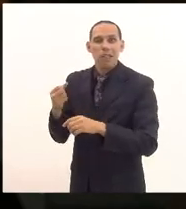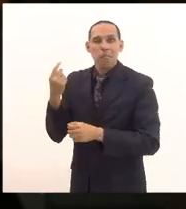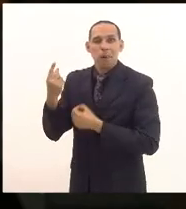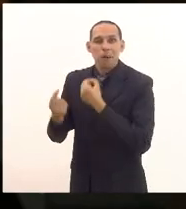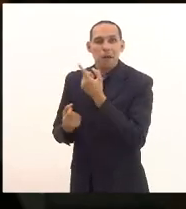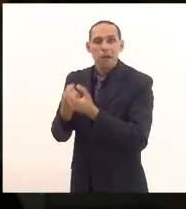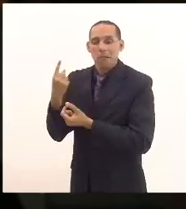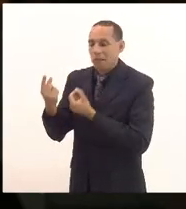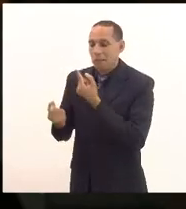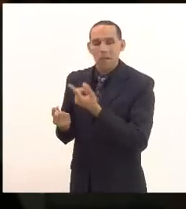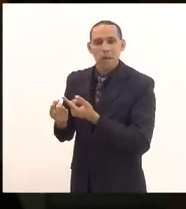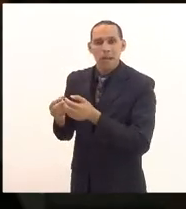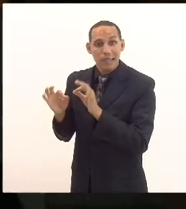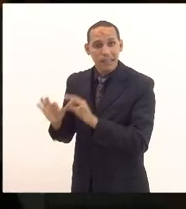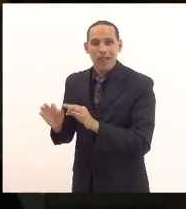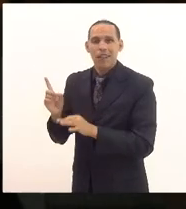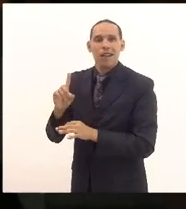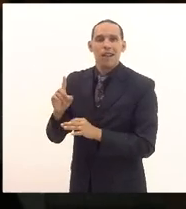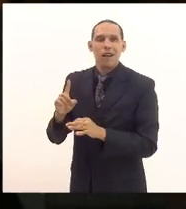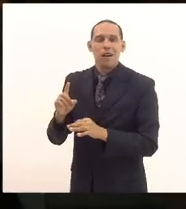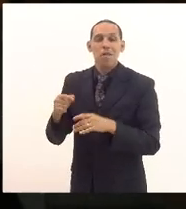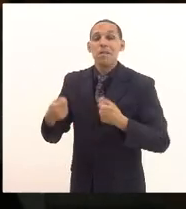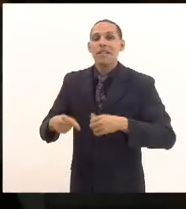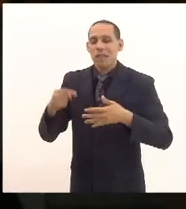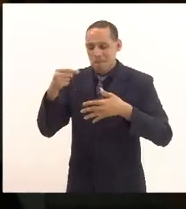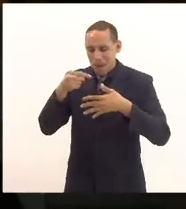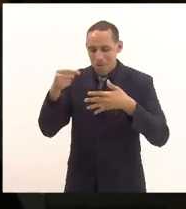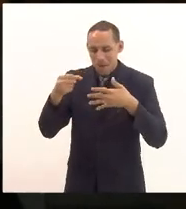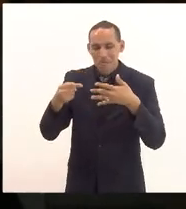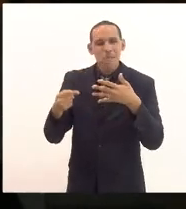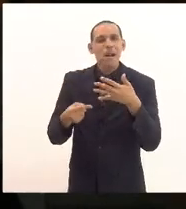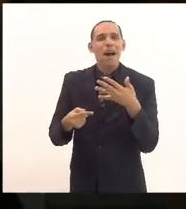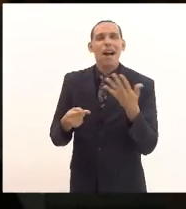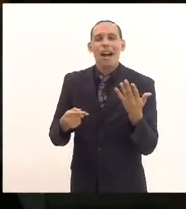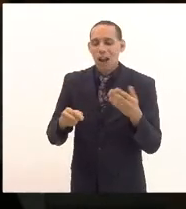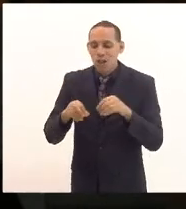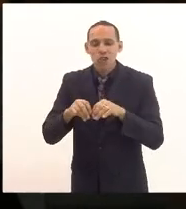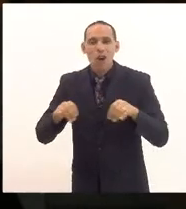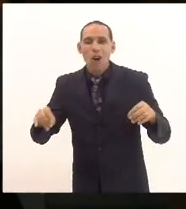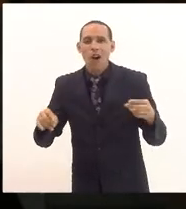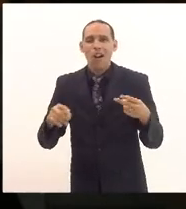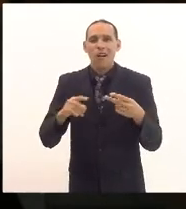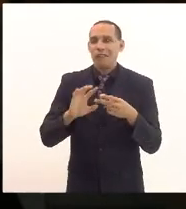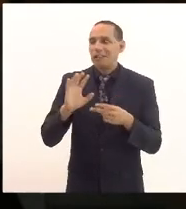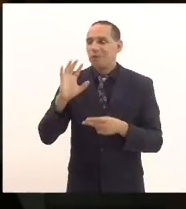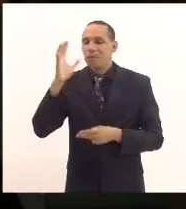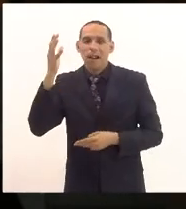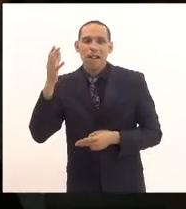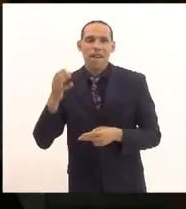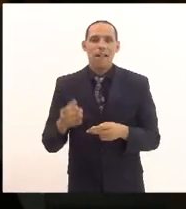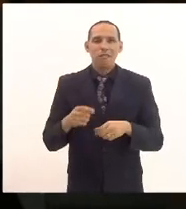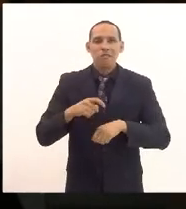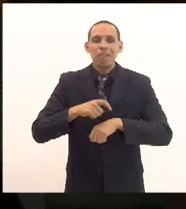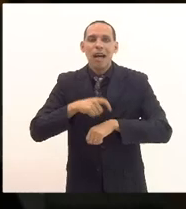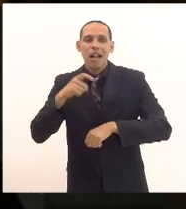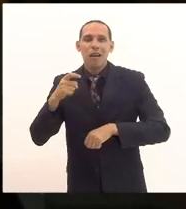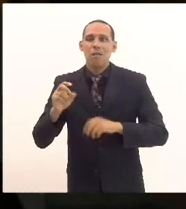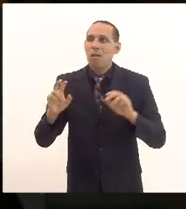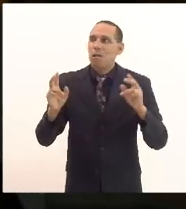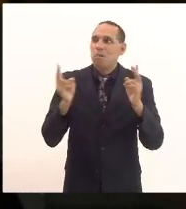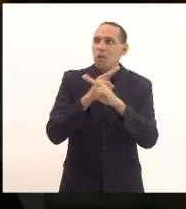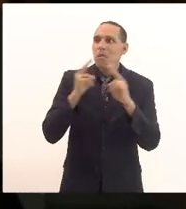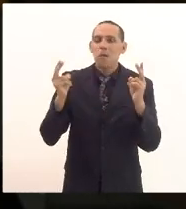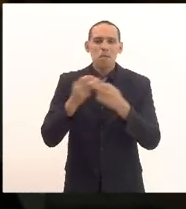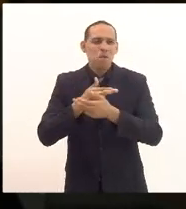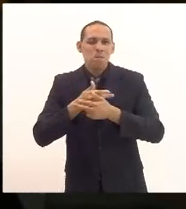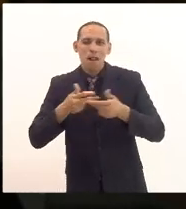uma série de condições, do solo, climática, do tempo, etc., etc. Mas quanto